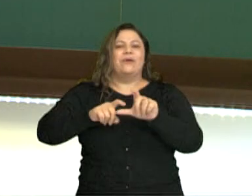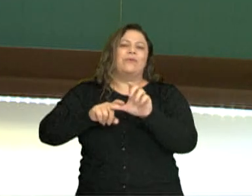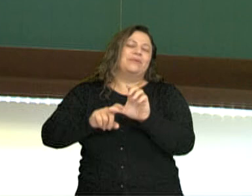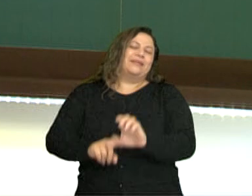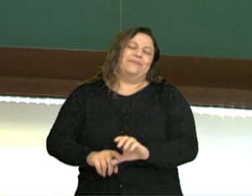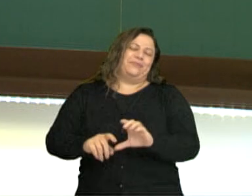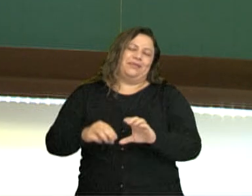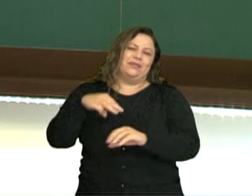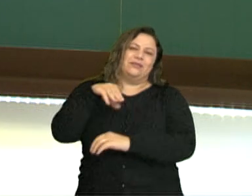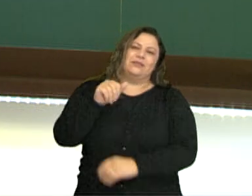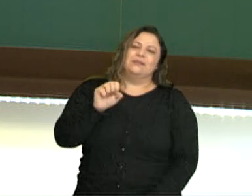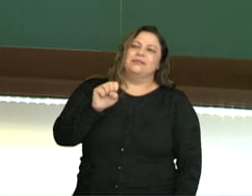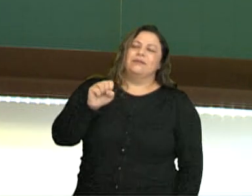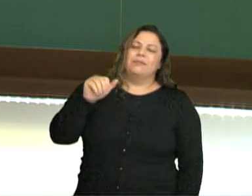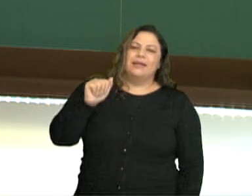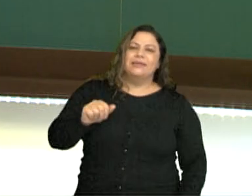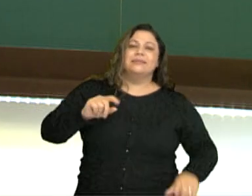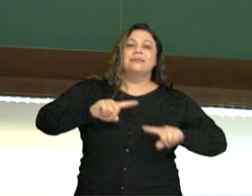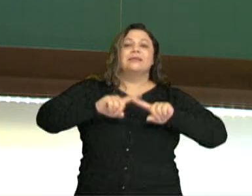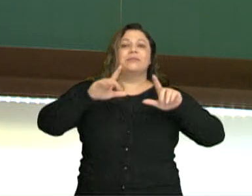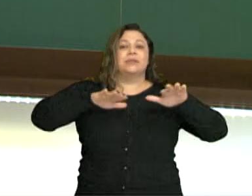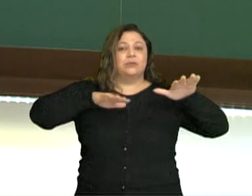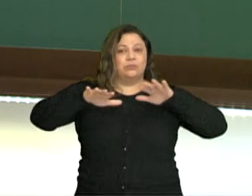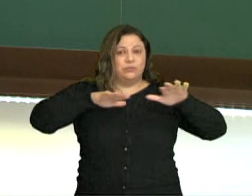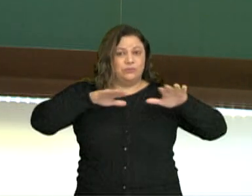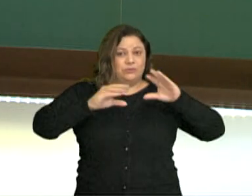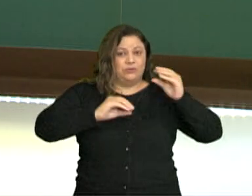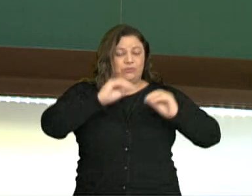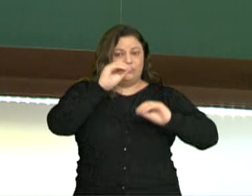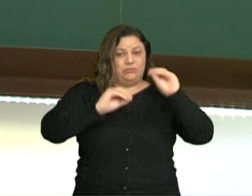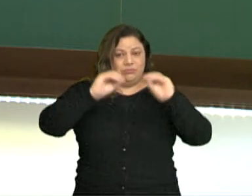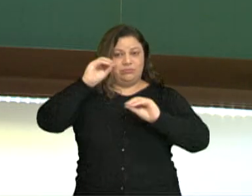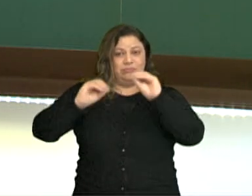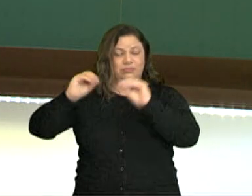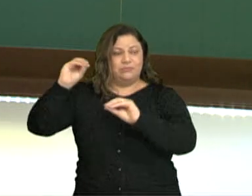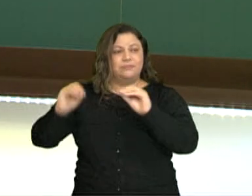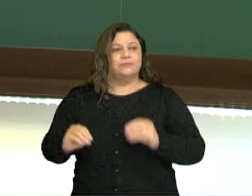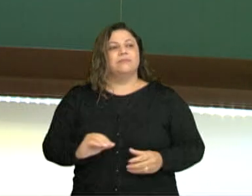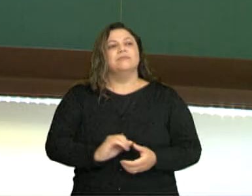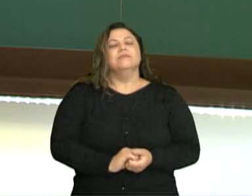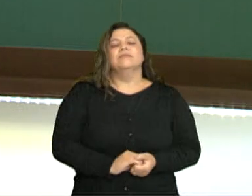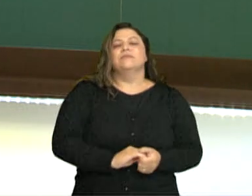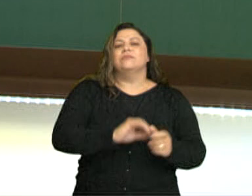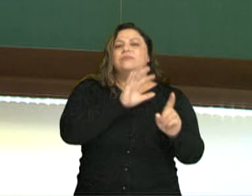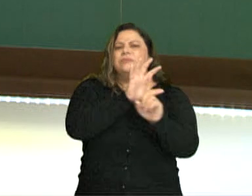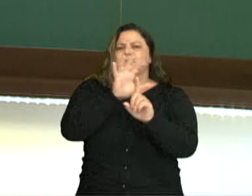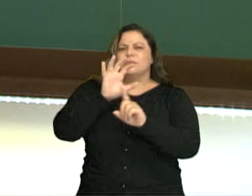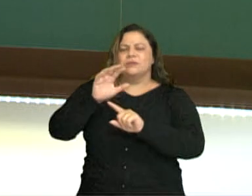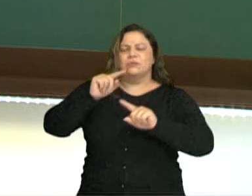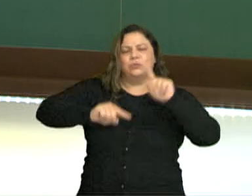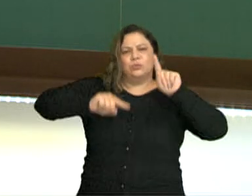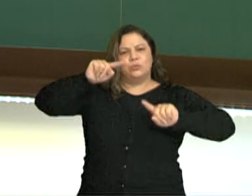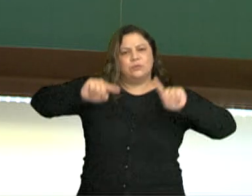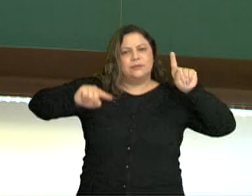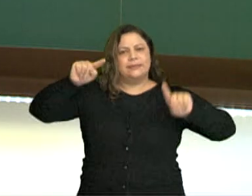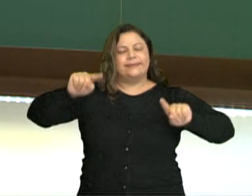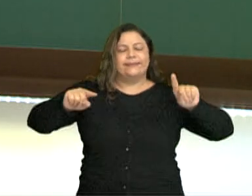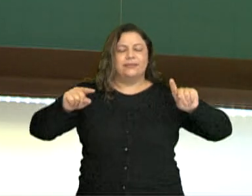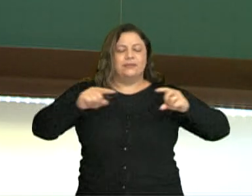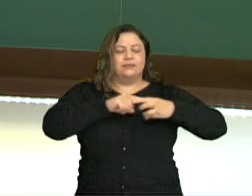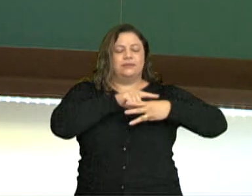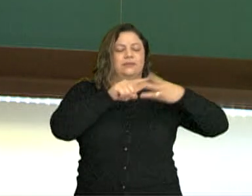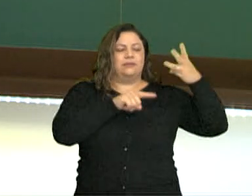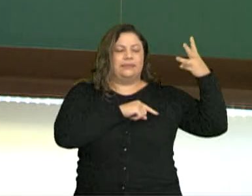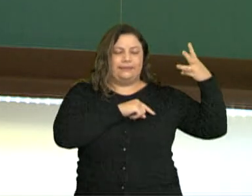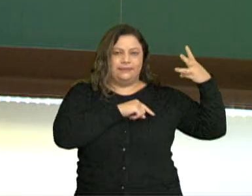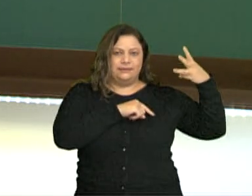da quantidade de movimento que essas partículas estão fazendo. As maneiras de fluir o calor entre um corpo e outro pode ser de três